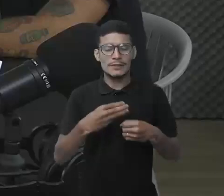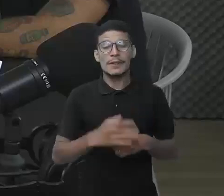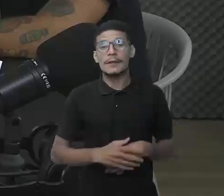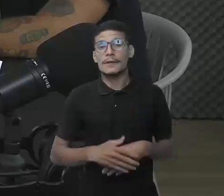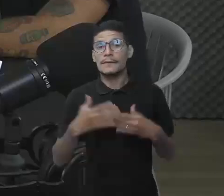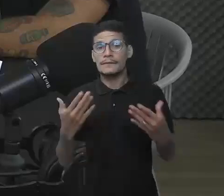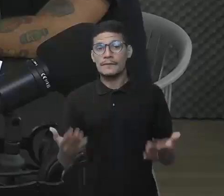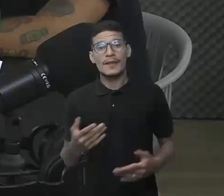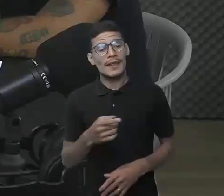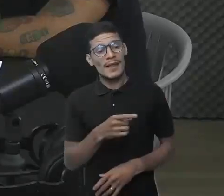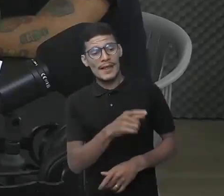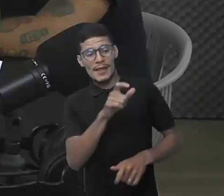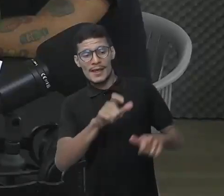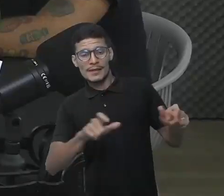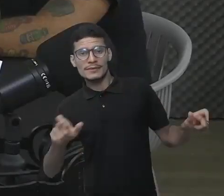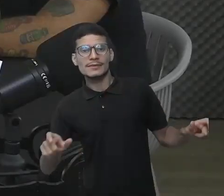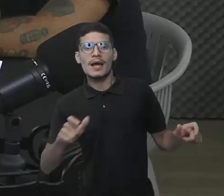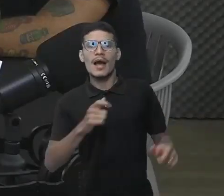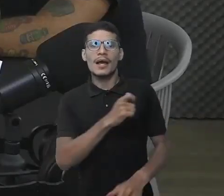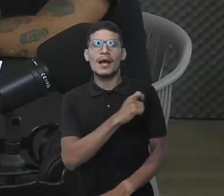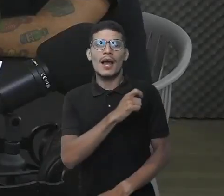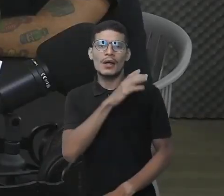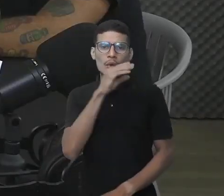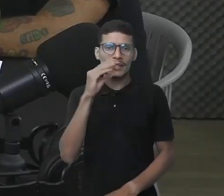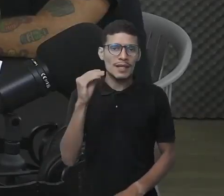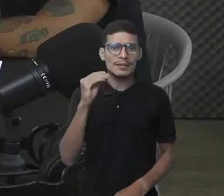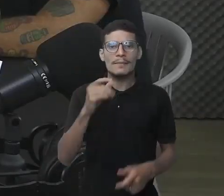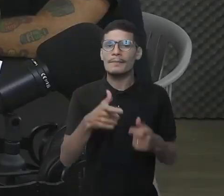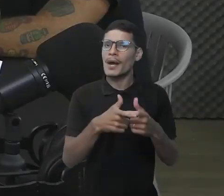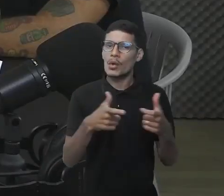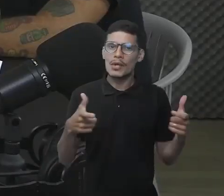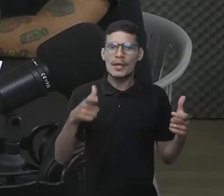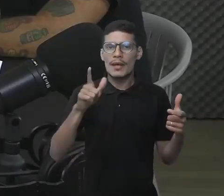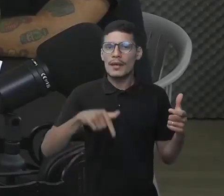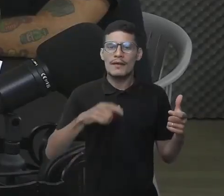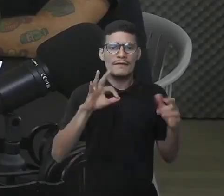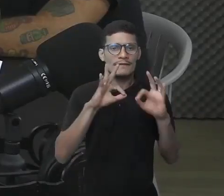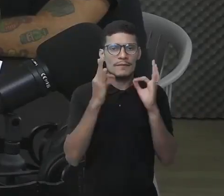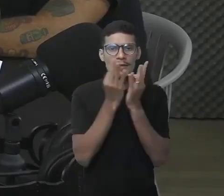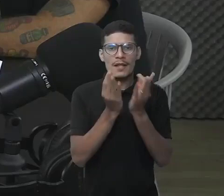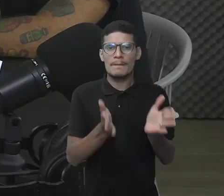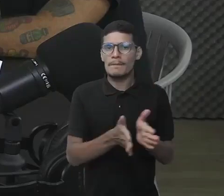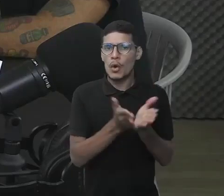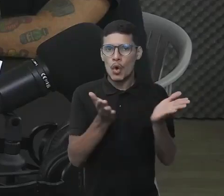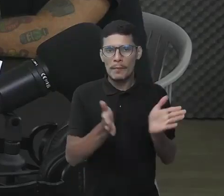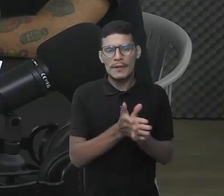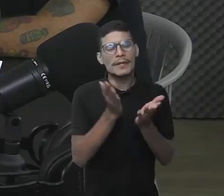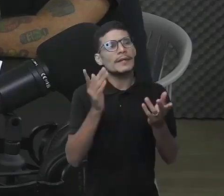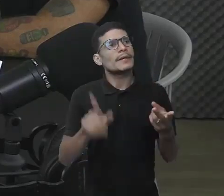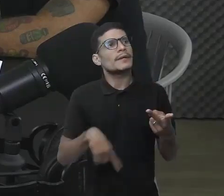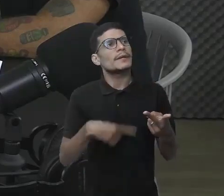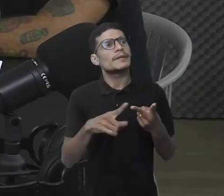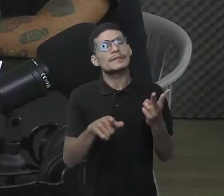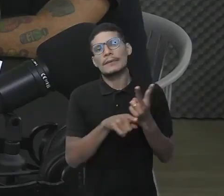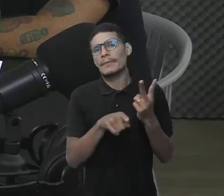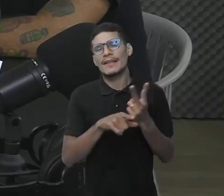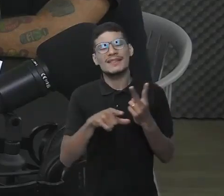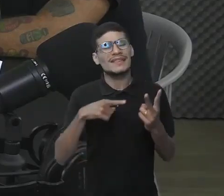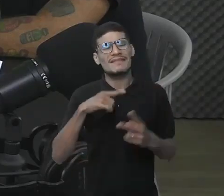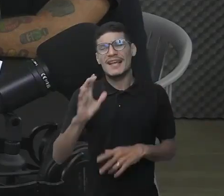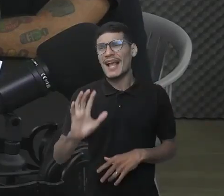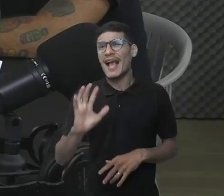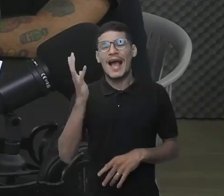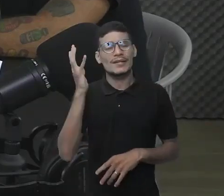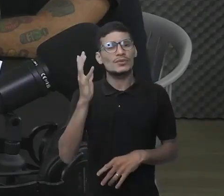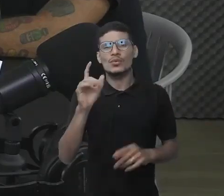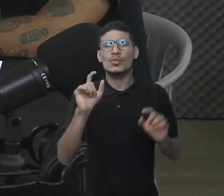E esses adolescentes, então, na sua grande maioria, como eu falei, são famílias muito pobres, casos extremamente, assim, que são